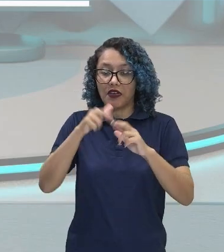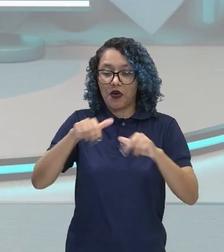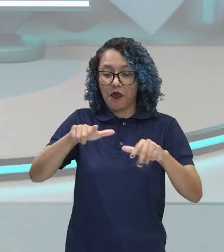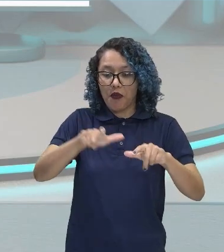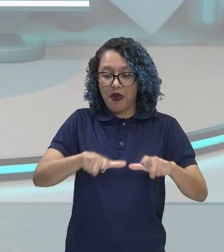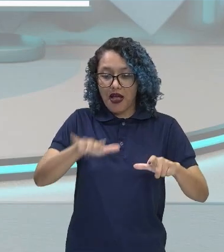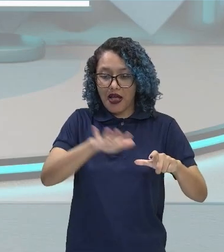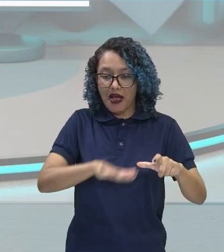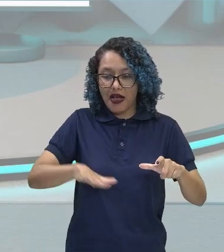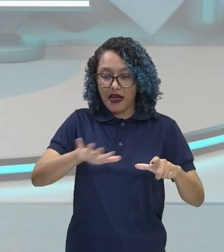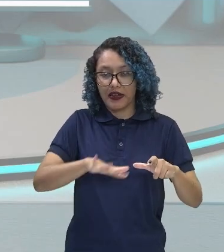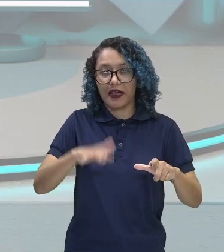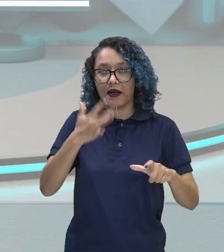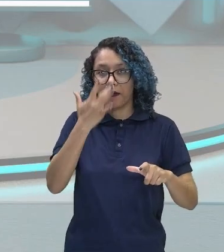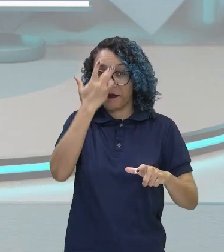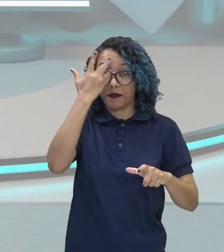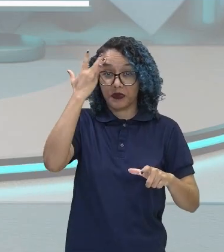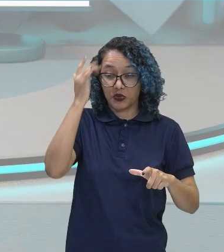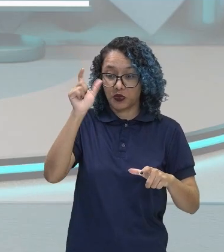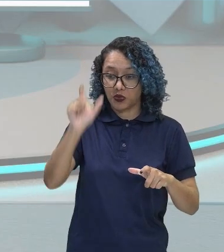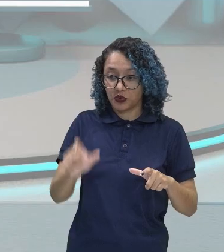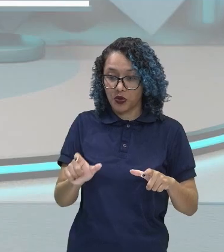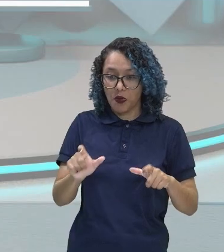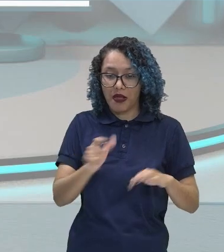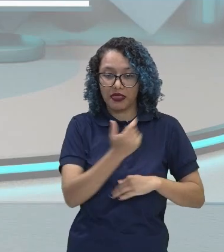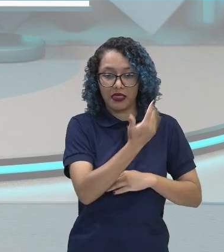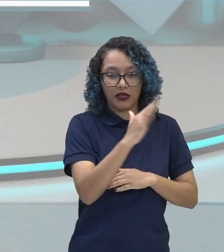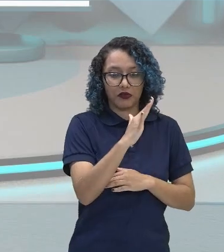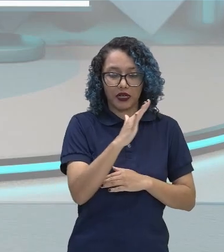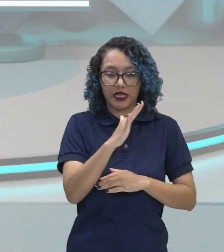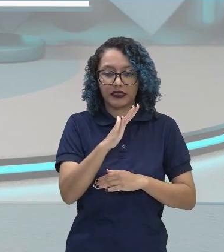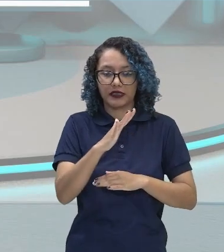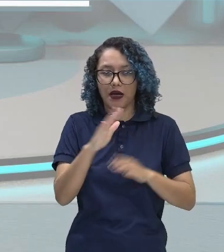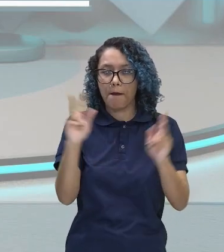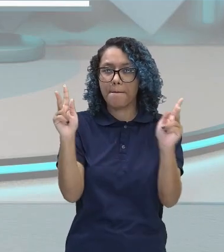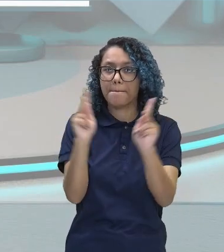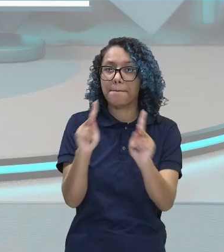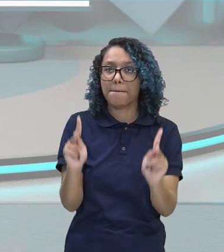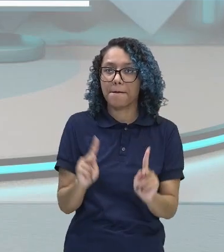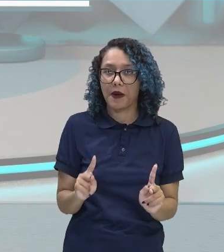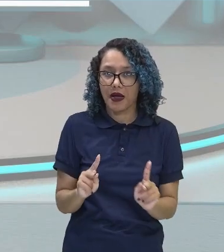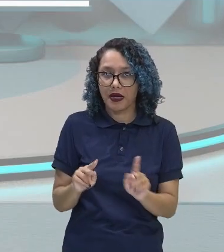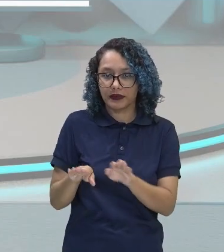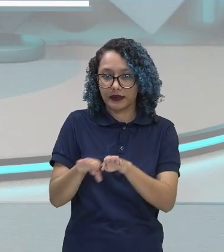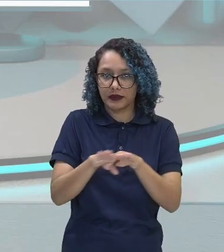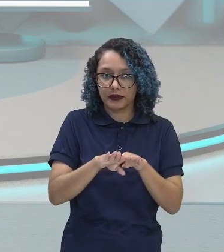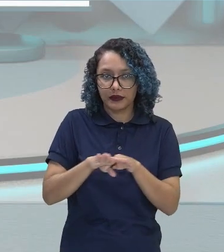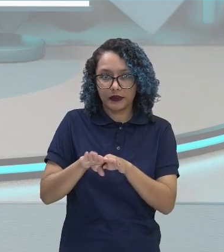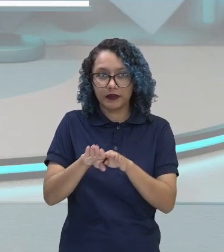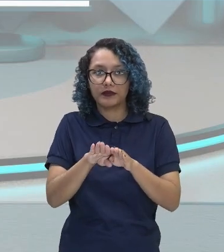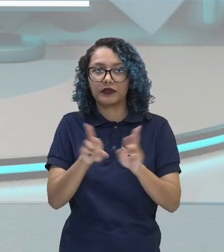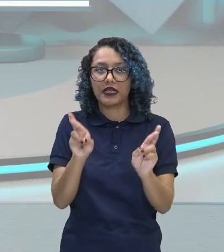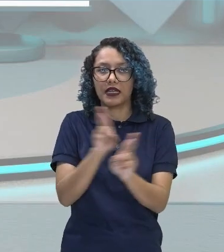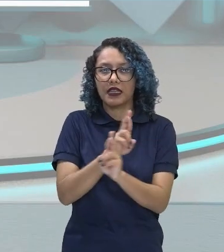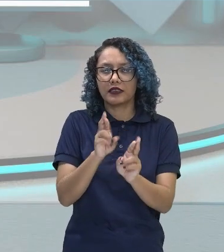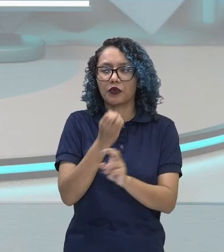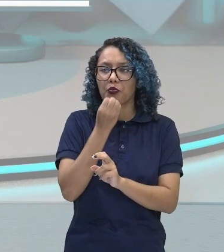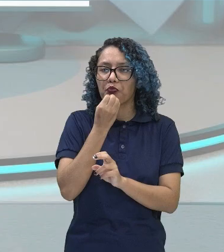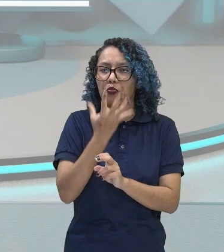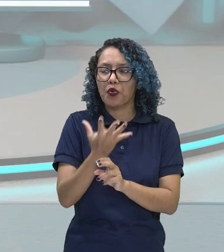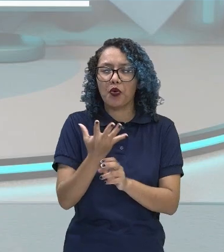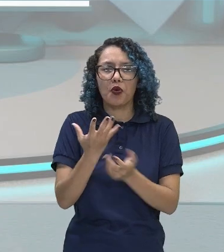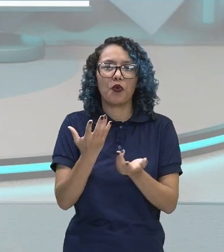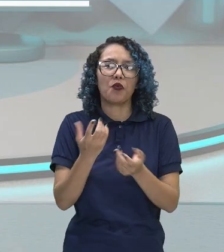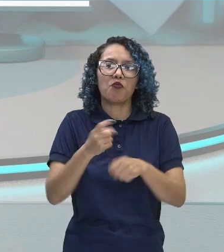está em harmonia com a natureza. A natureza é descrita como um lugar, refúgio de